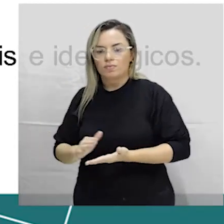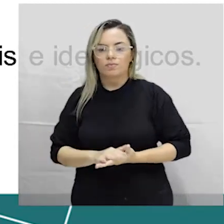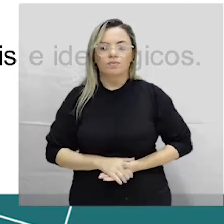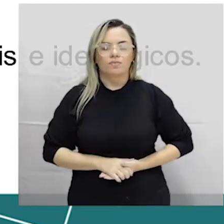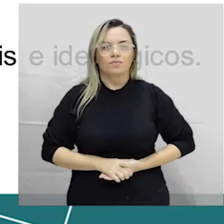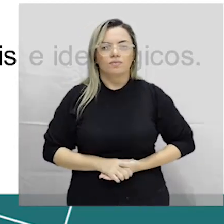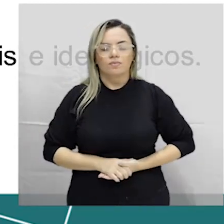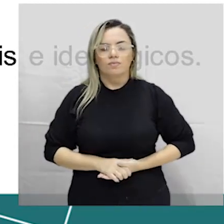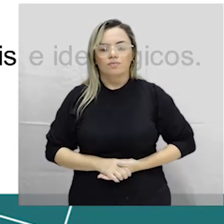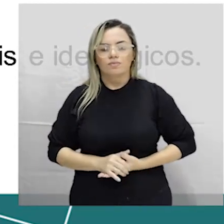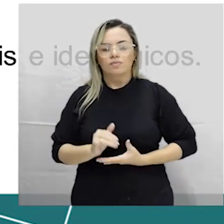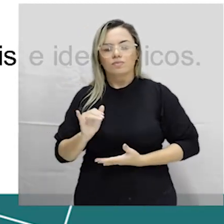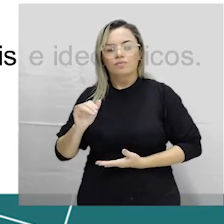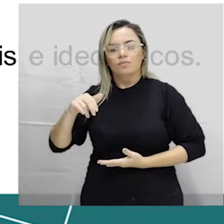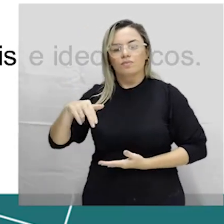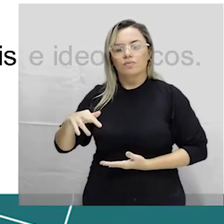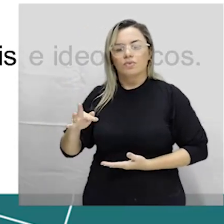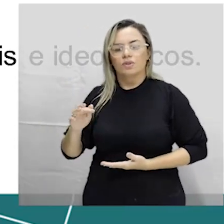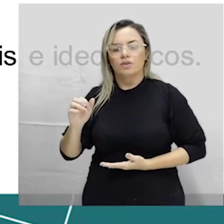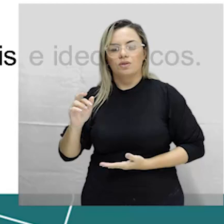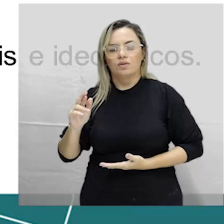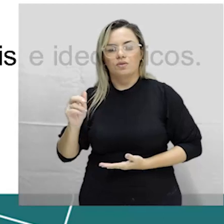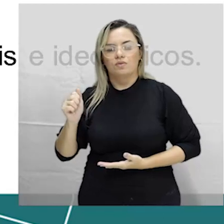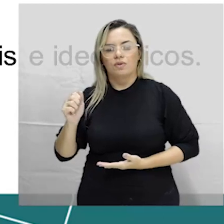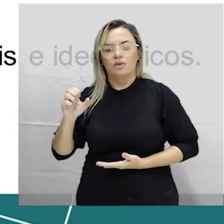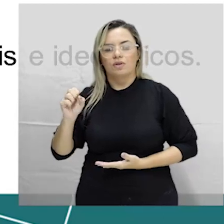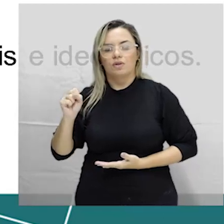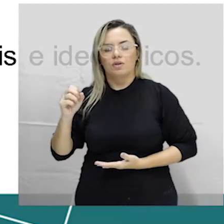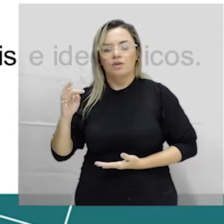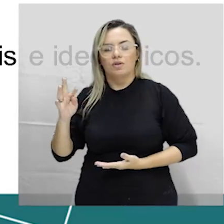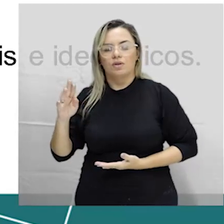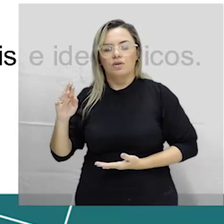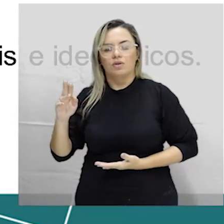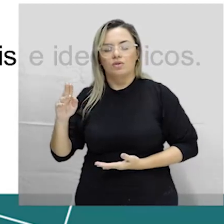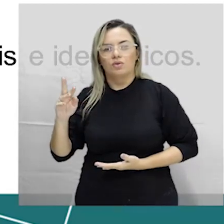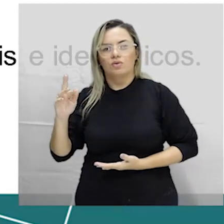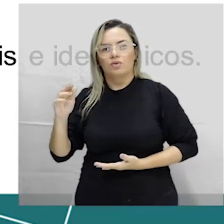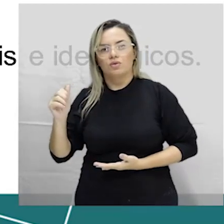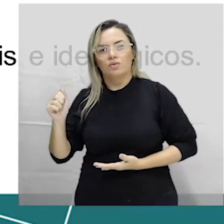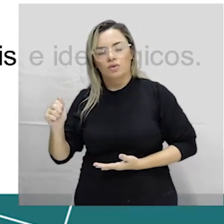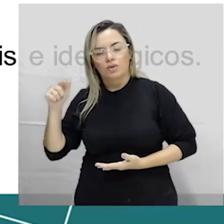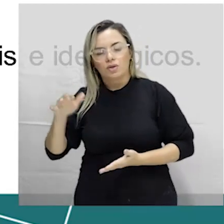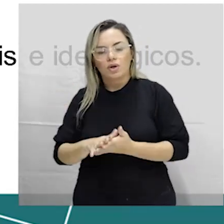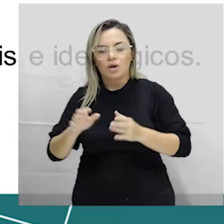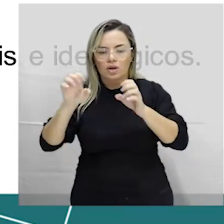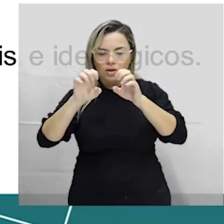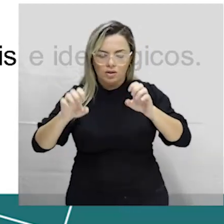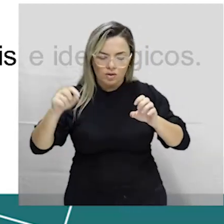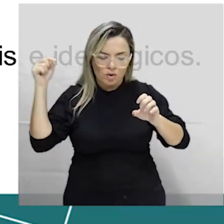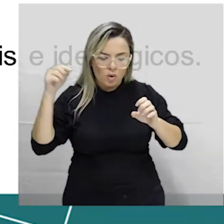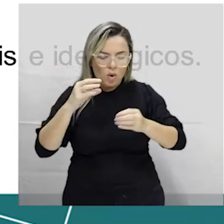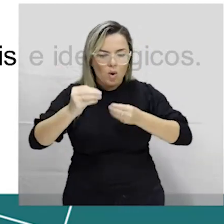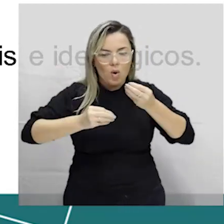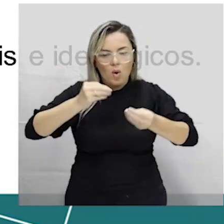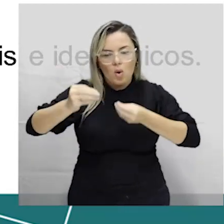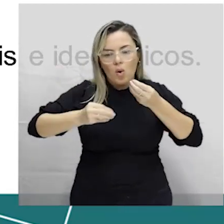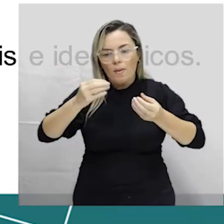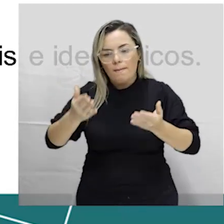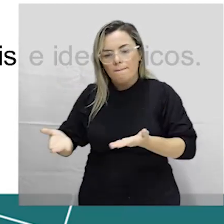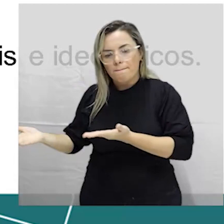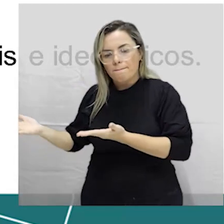infraestrutura e superestrutura. Segundo Marx, a sociedade é formada por duas estruturas que se complementam. Elas se